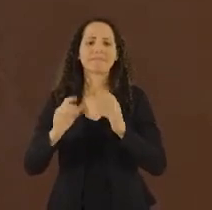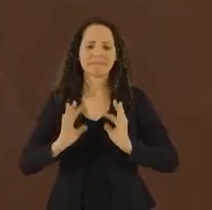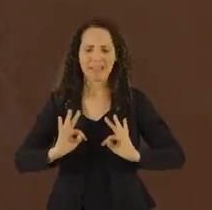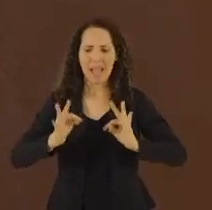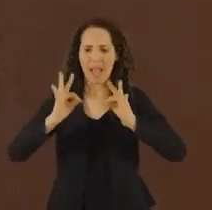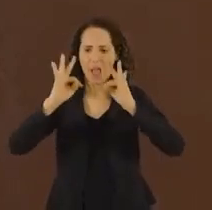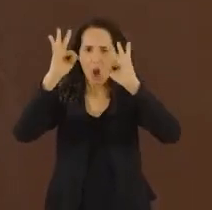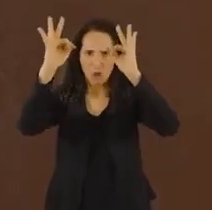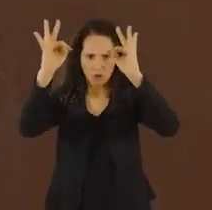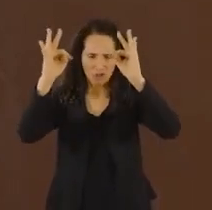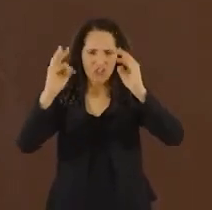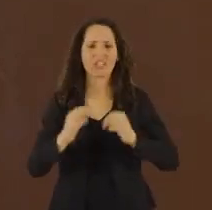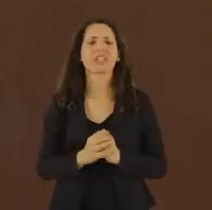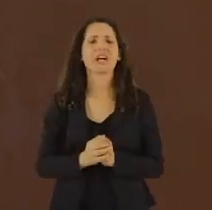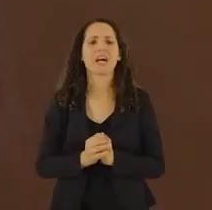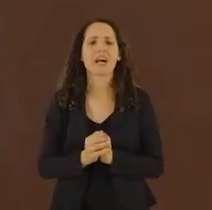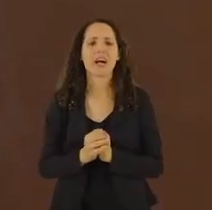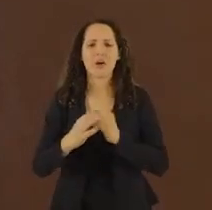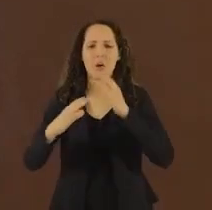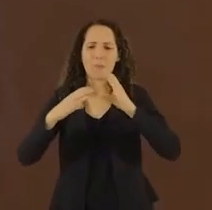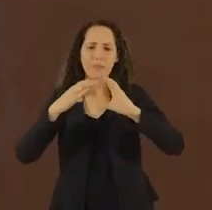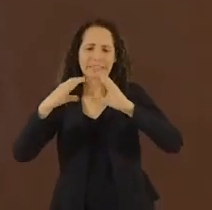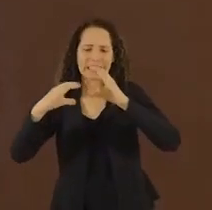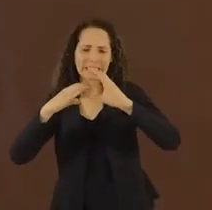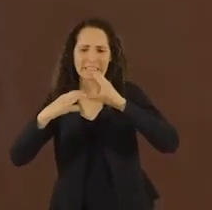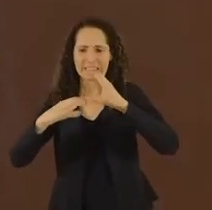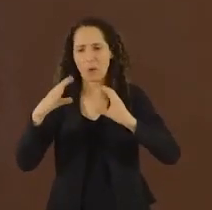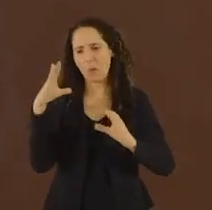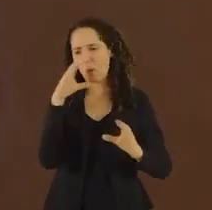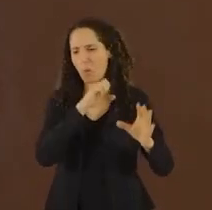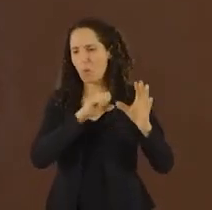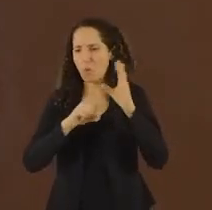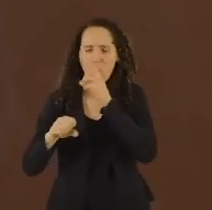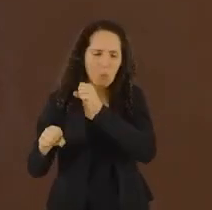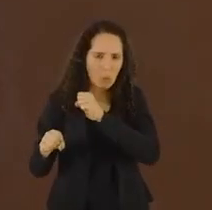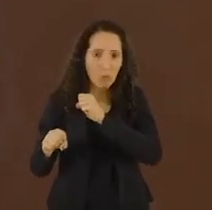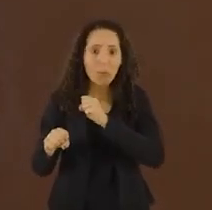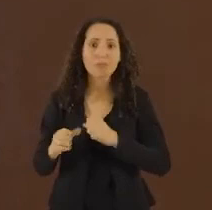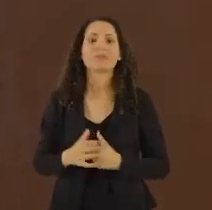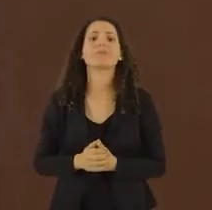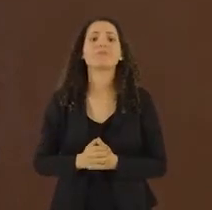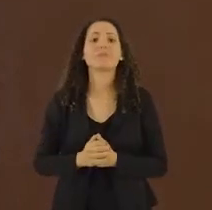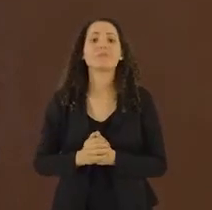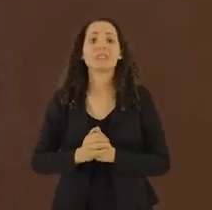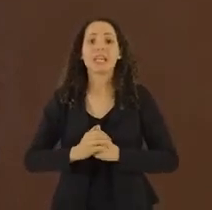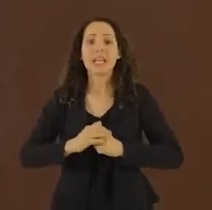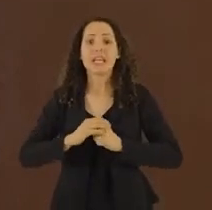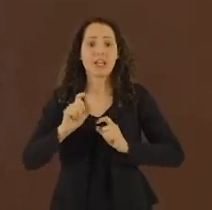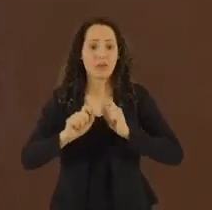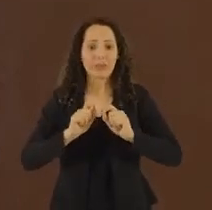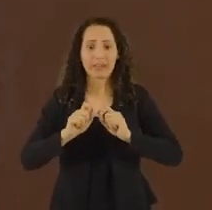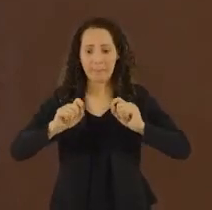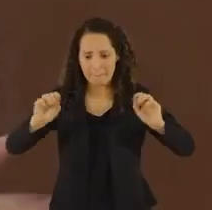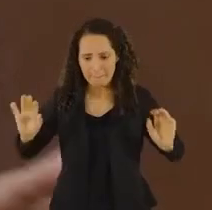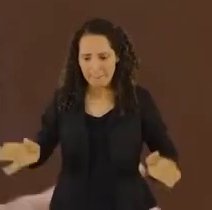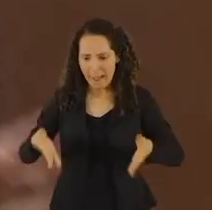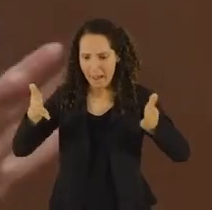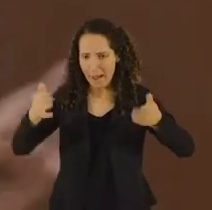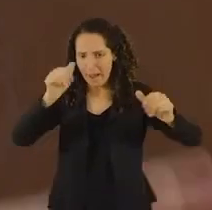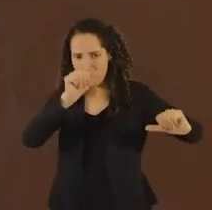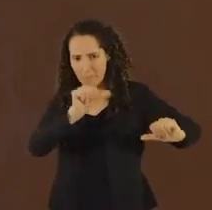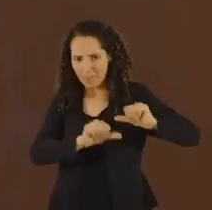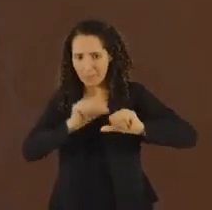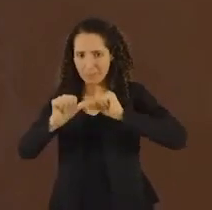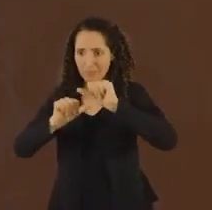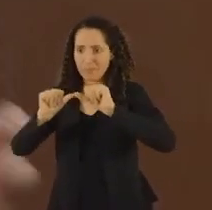novas tecnologias novas formas de comunicação velocidade que provocam naturalmente um esfacelamento de